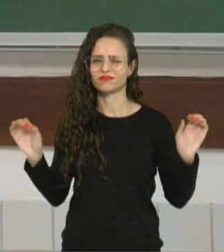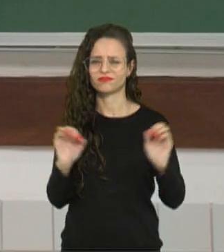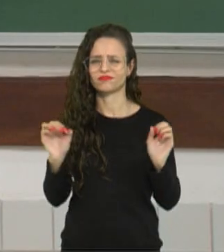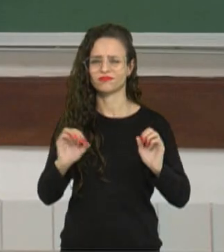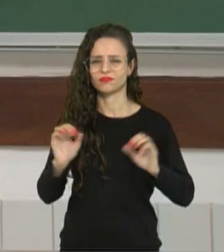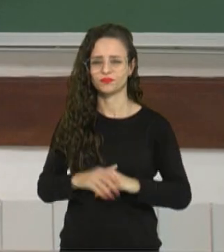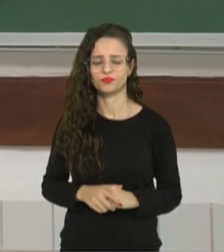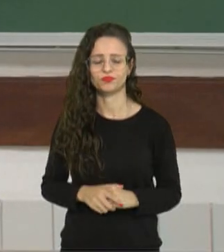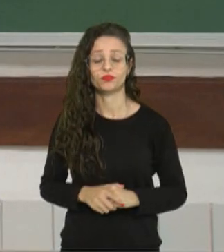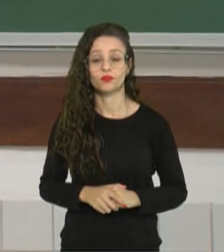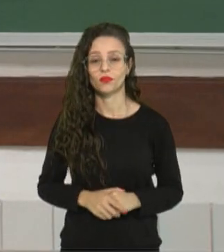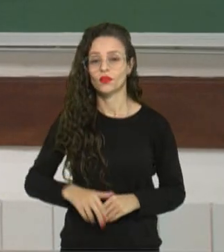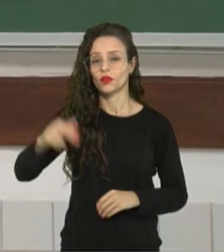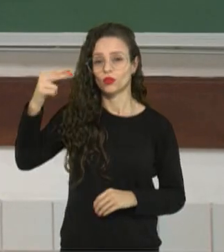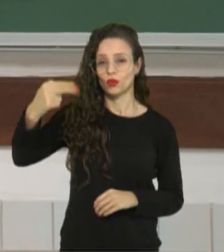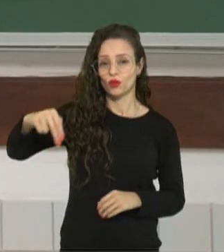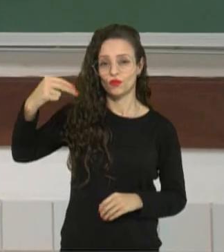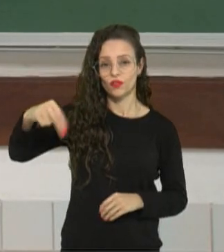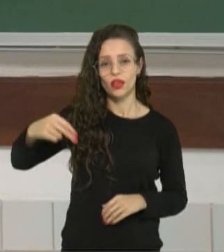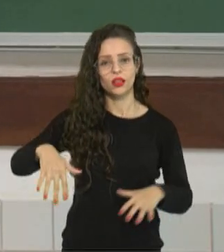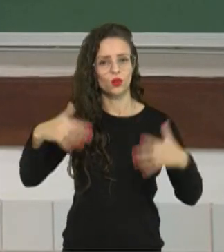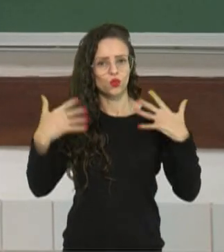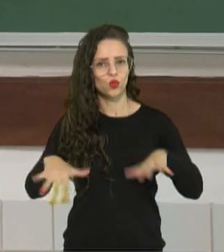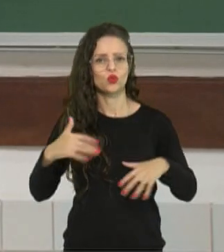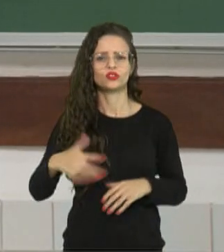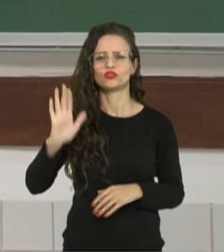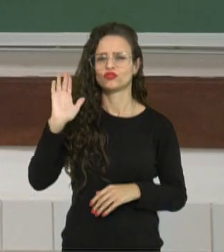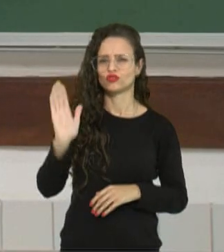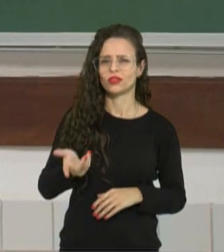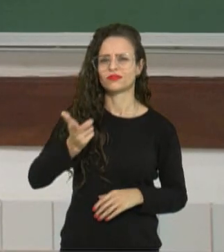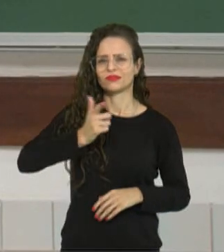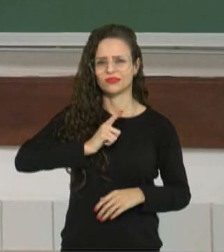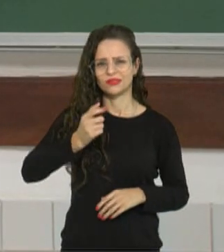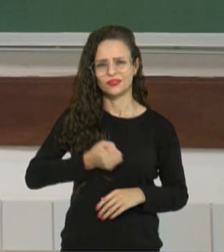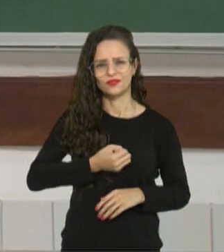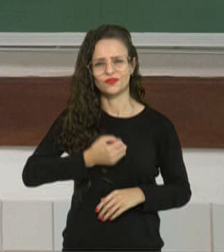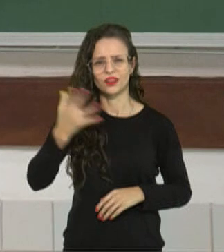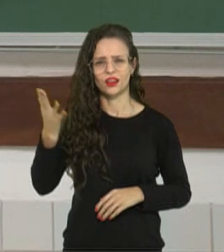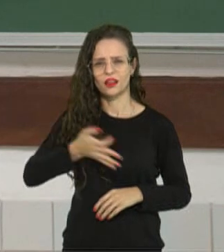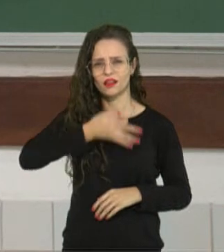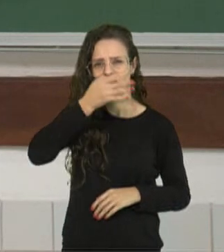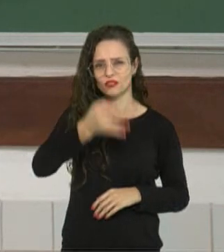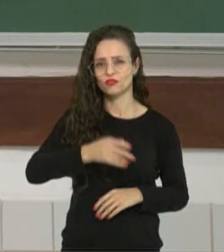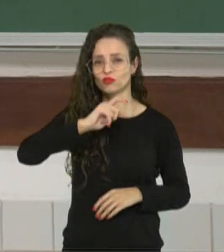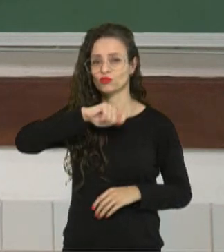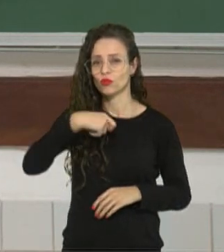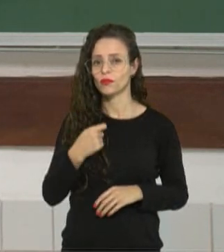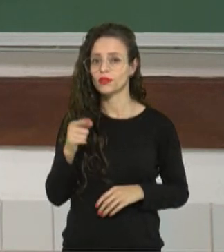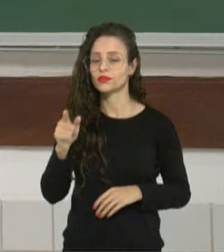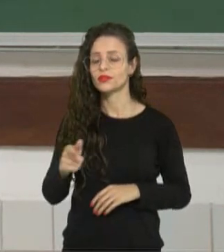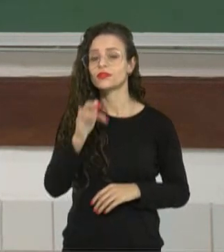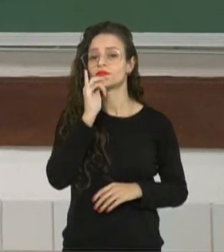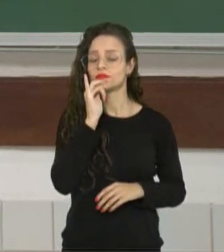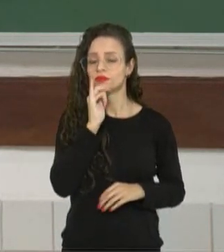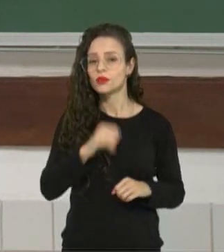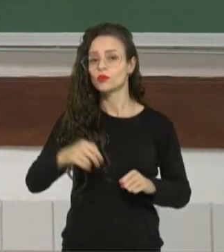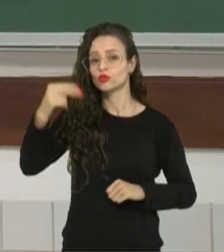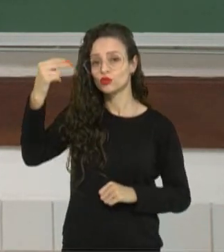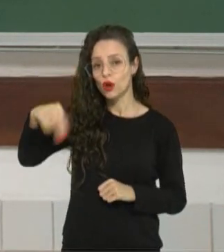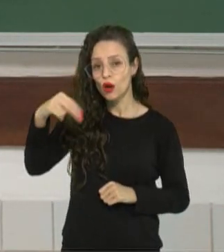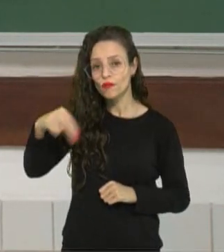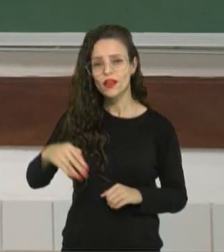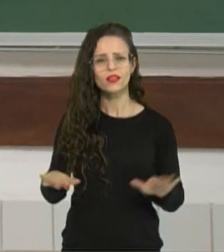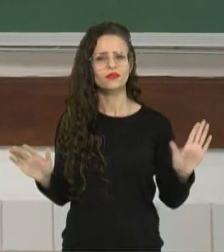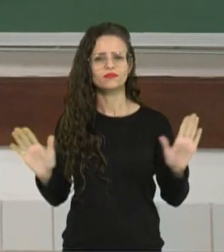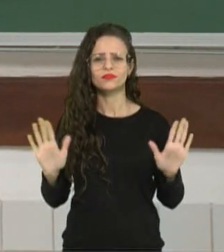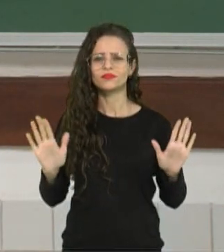pensar, as novelas já sofreram muitas críticas em relação a isso. Vamos pensar, por exemplo, que nas novelas